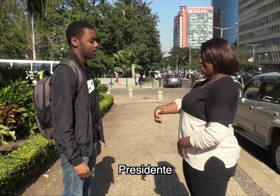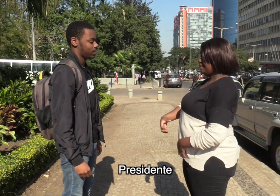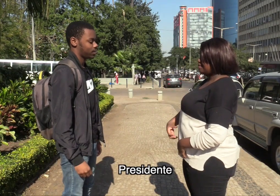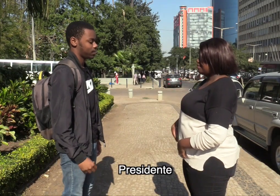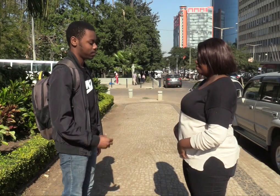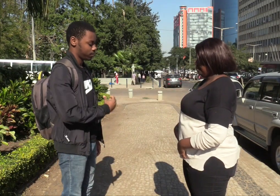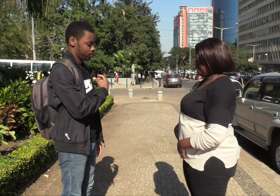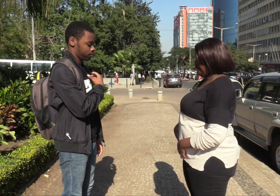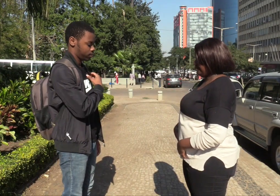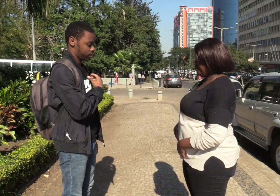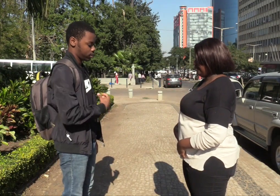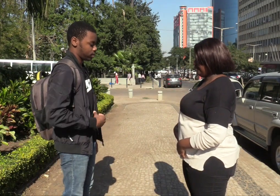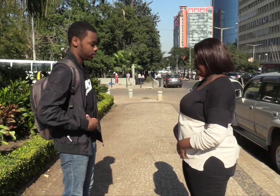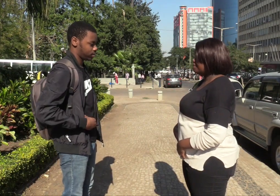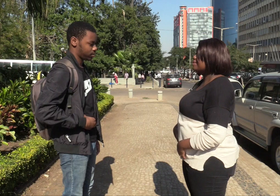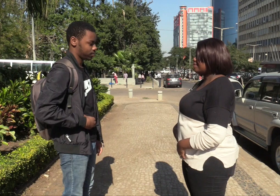Presidente.